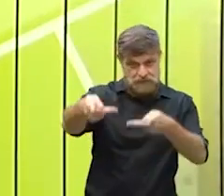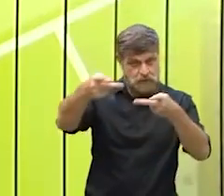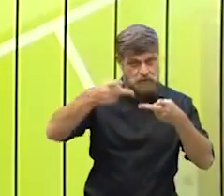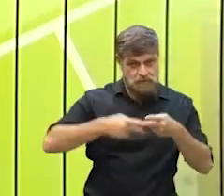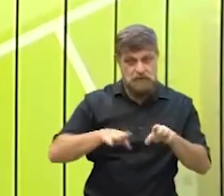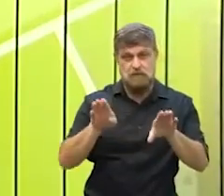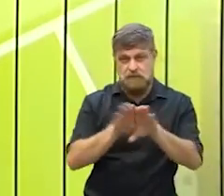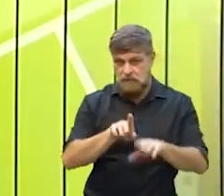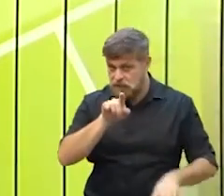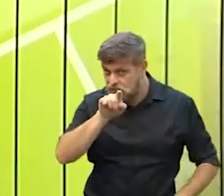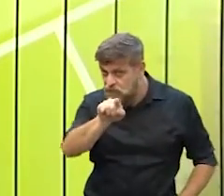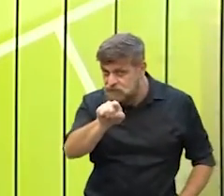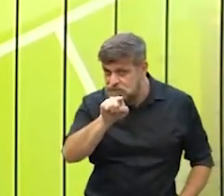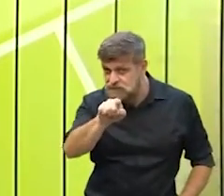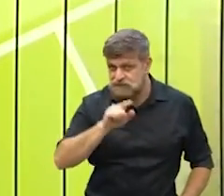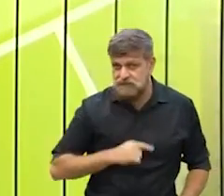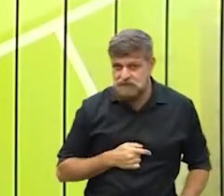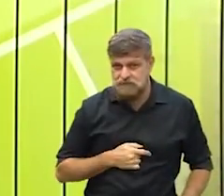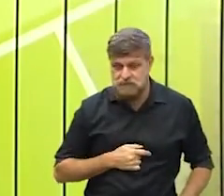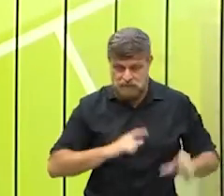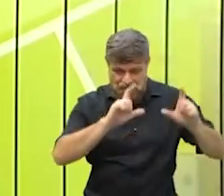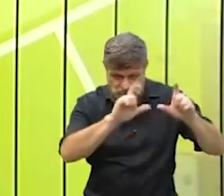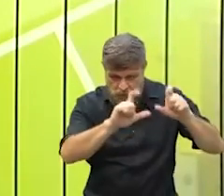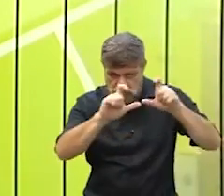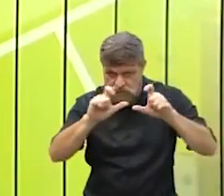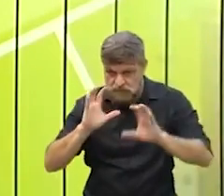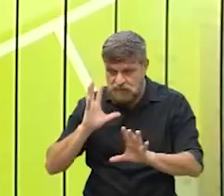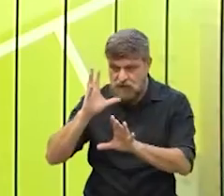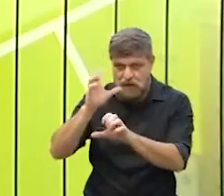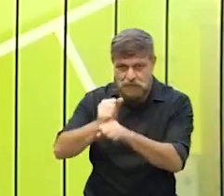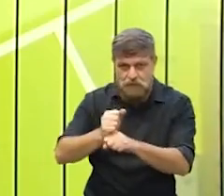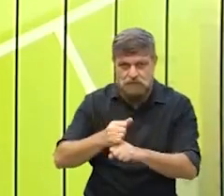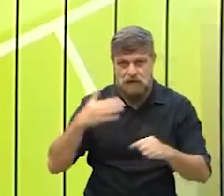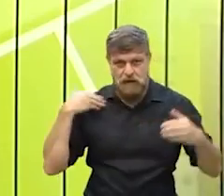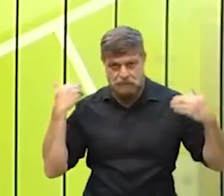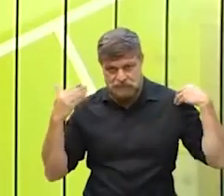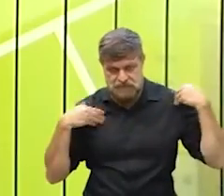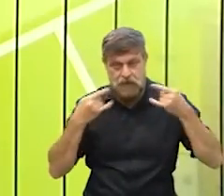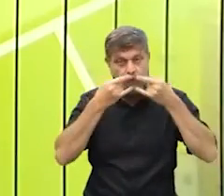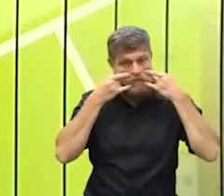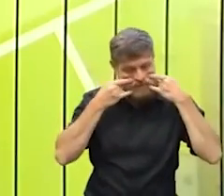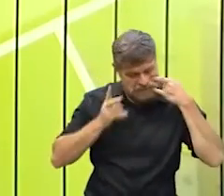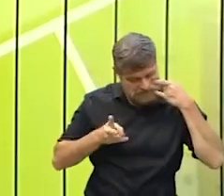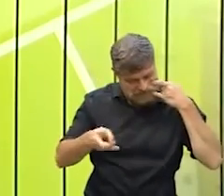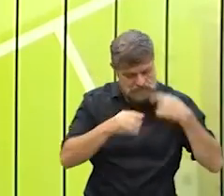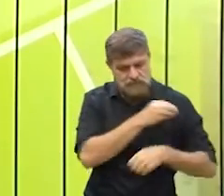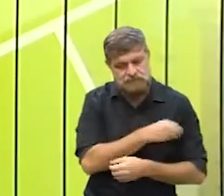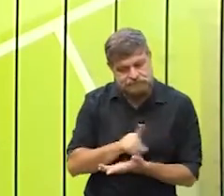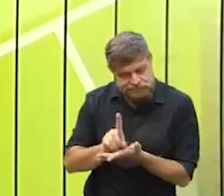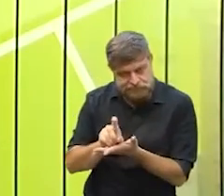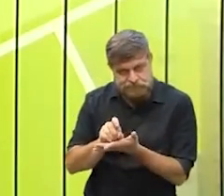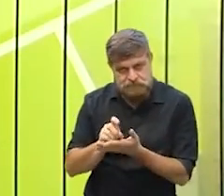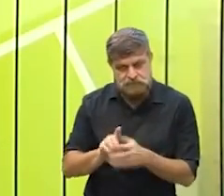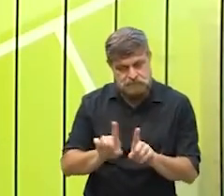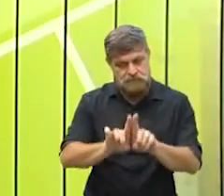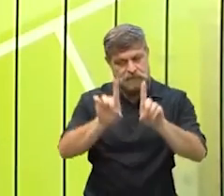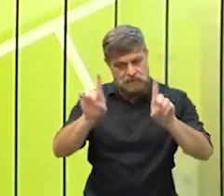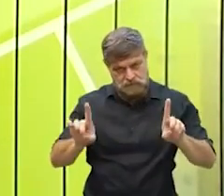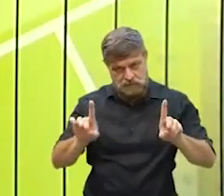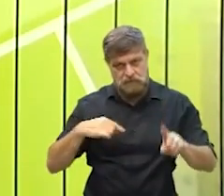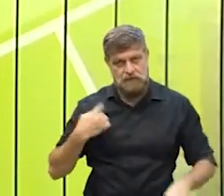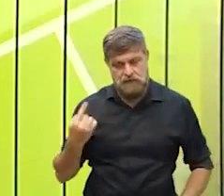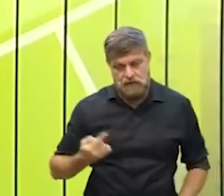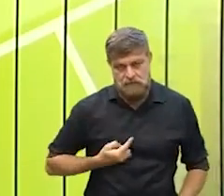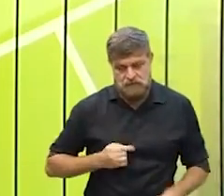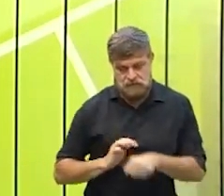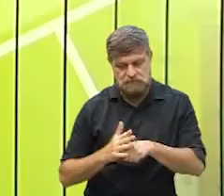casa também, viu? Reúne aí as fotos que você tem, vai passear, claro, com máscara, álcool gel, por favor, distanciamento social para a gente